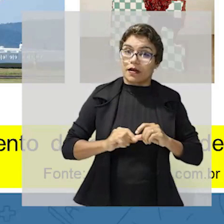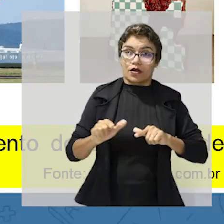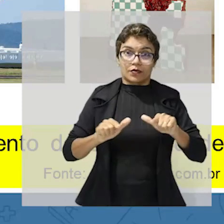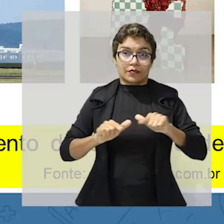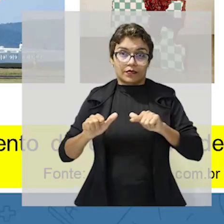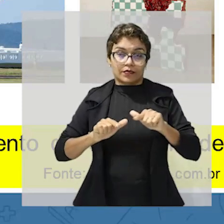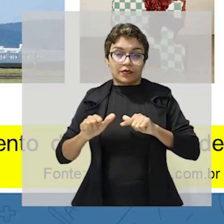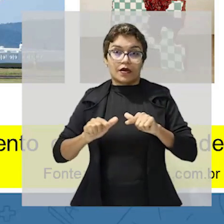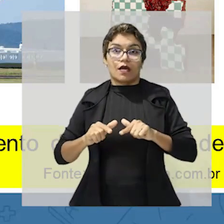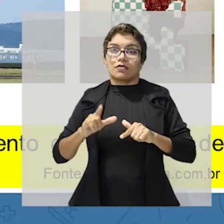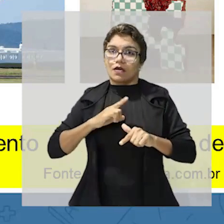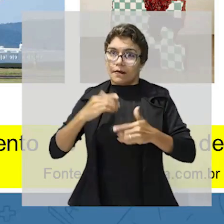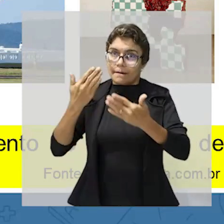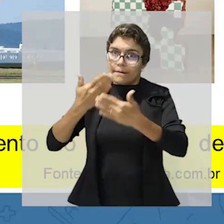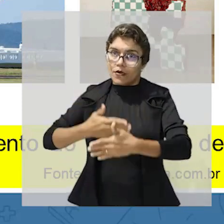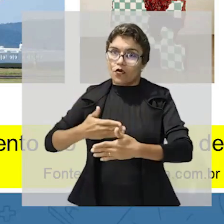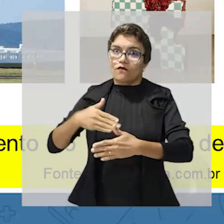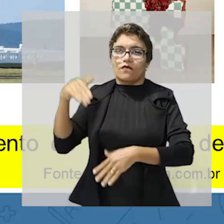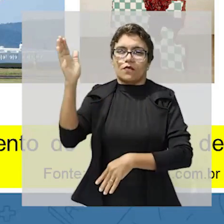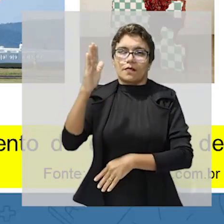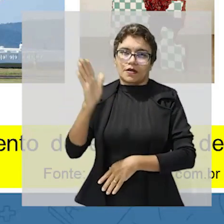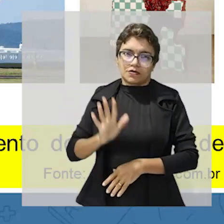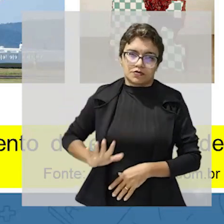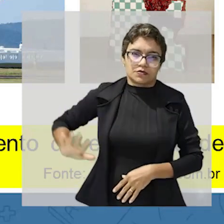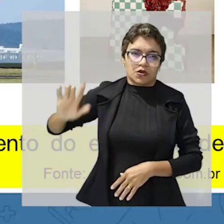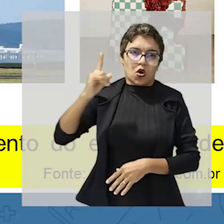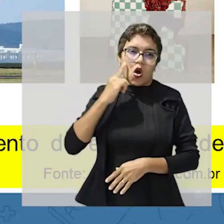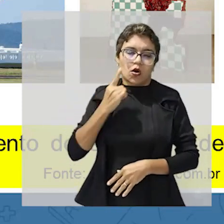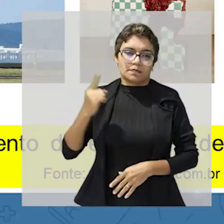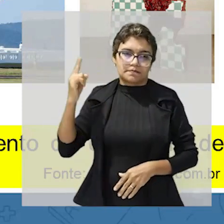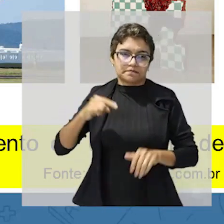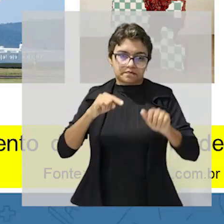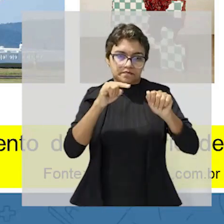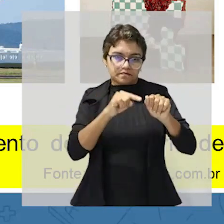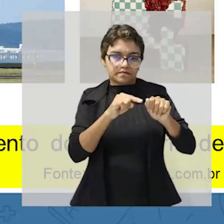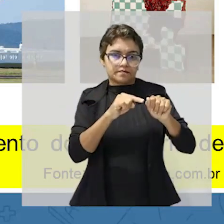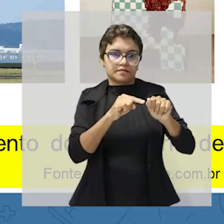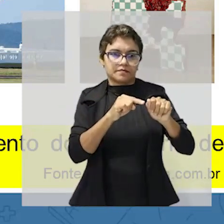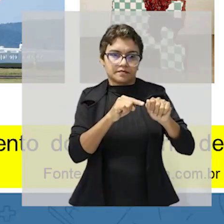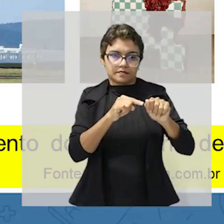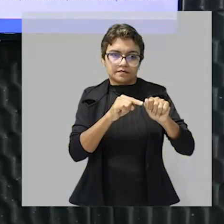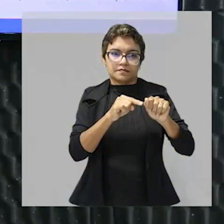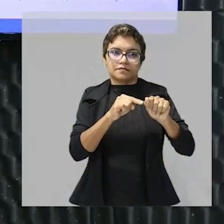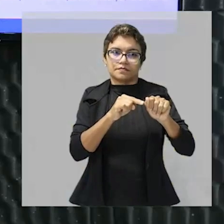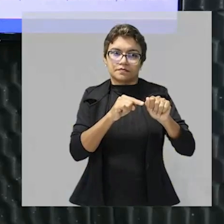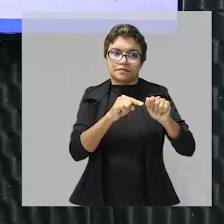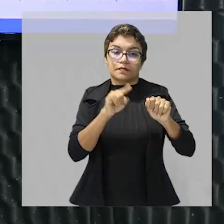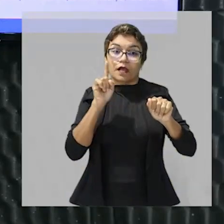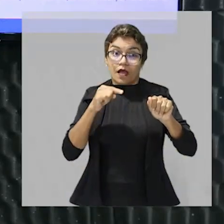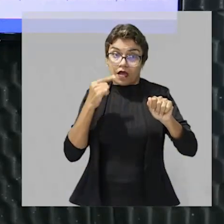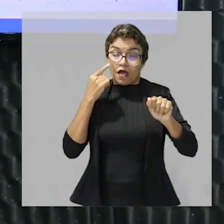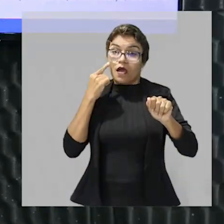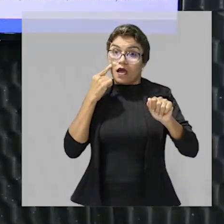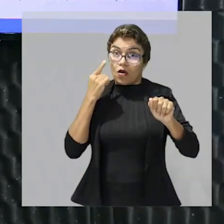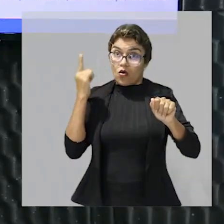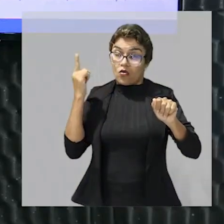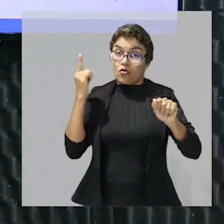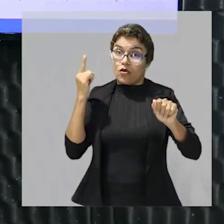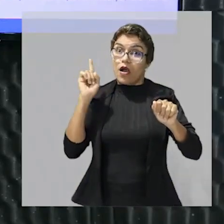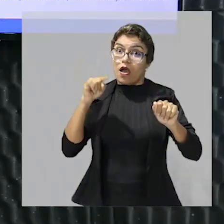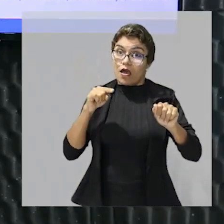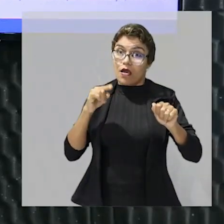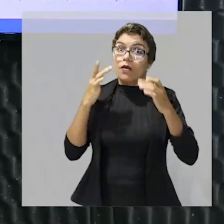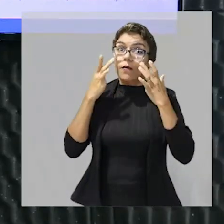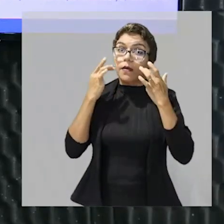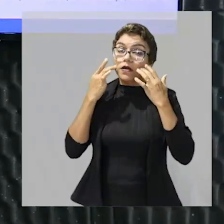em provas do Brasil inteiro. Vamos conhecê-los. Adriana Varejão é uma artista contemporânea, eu sou fã